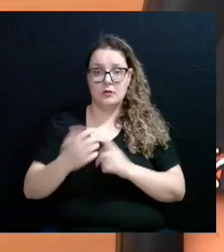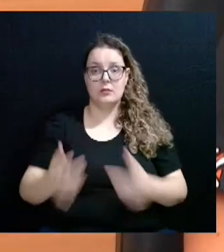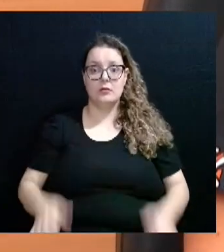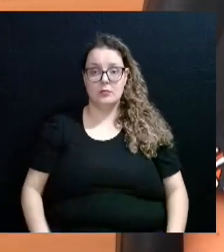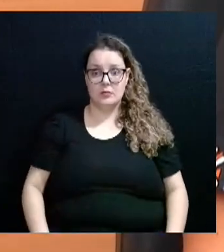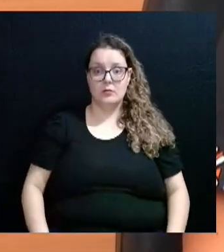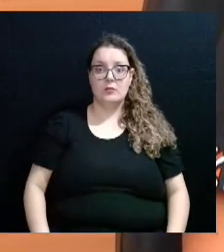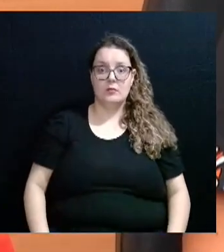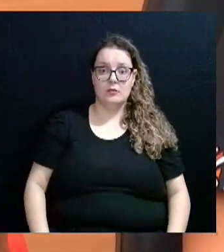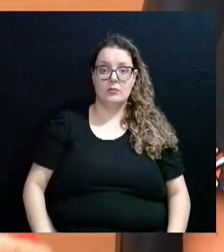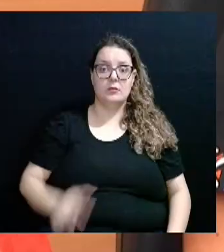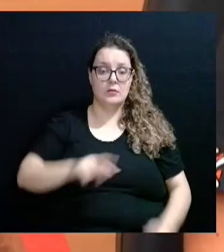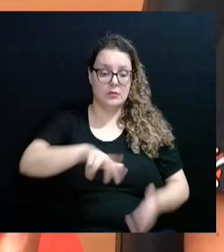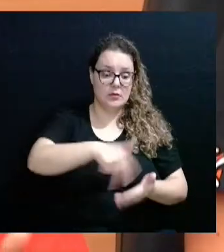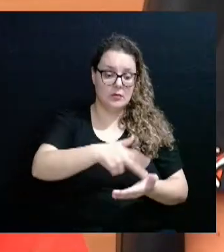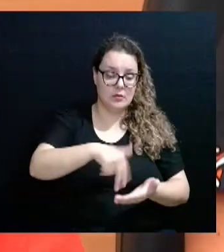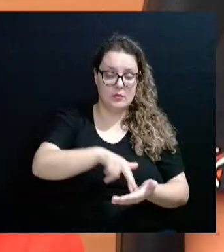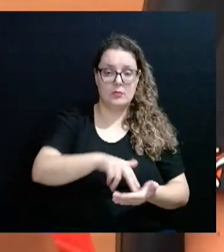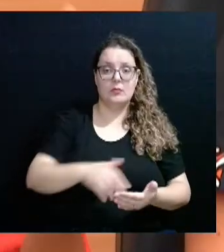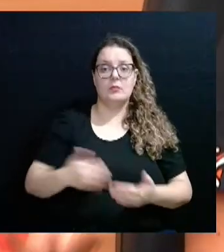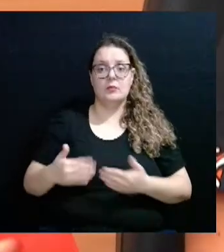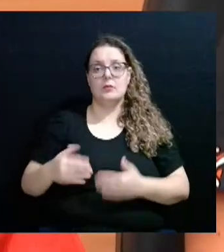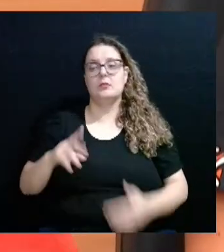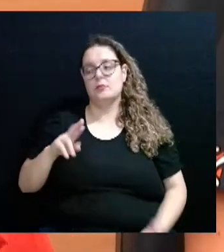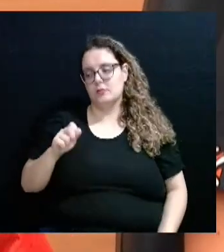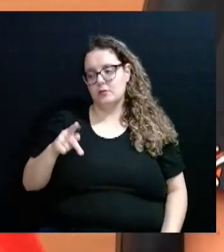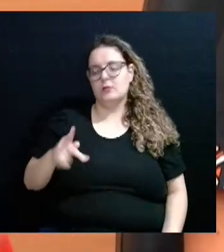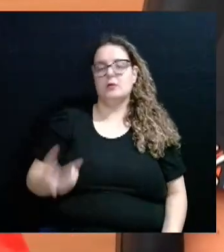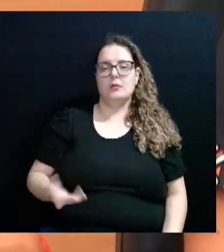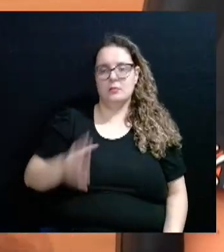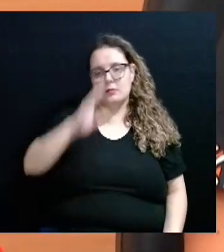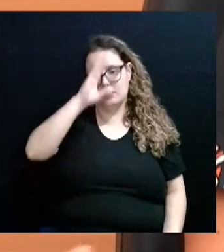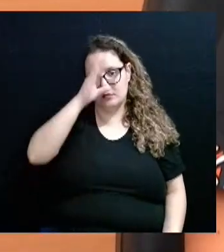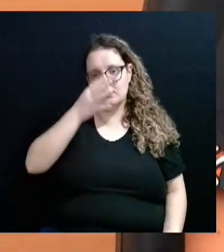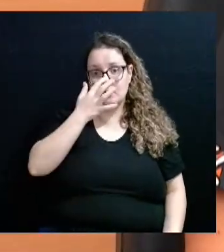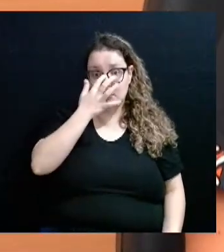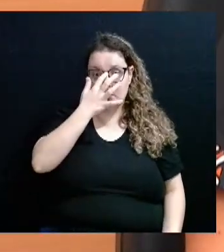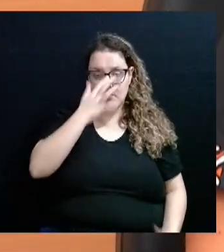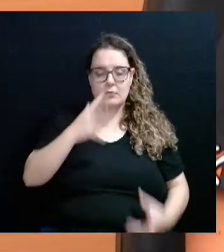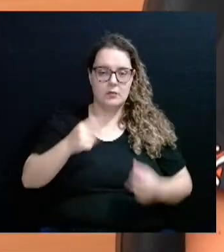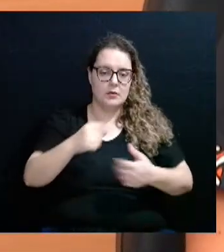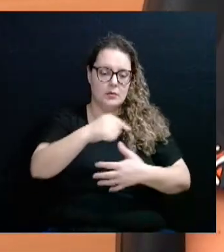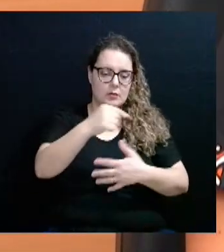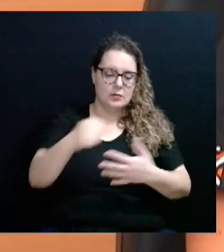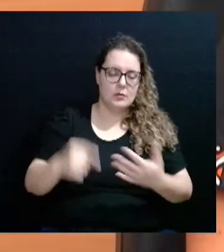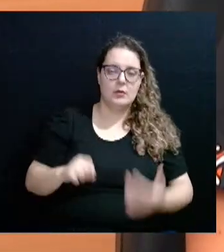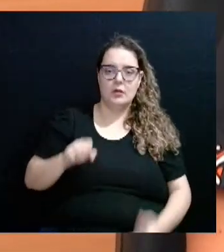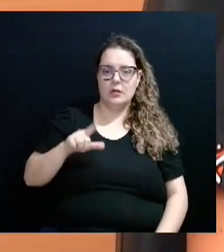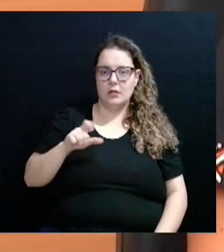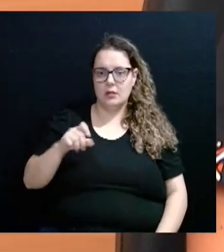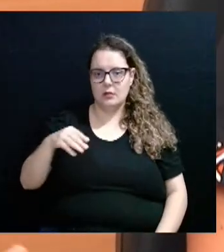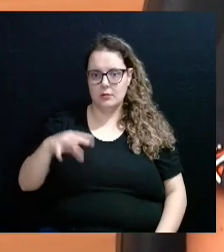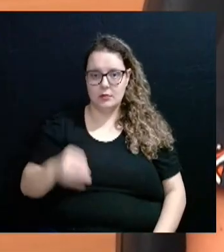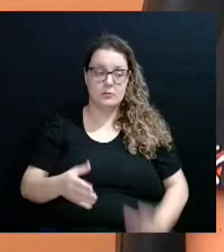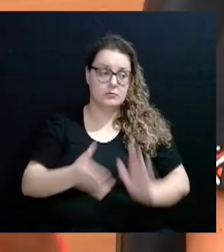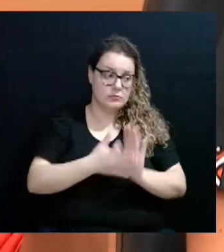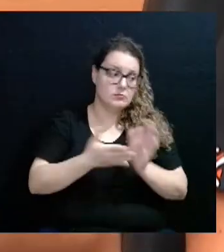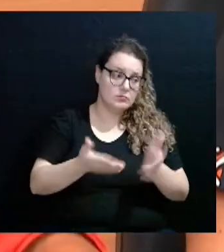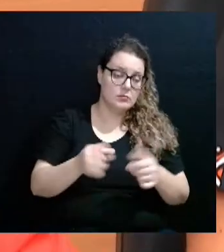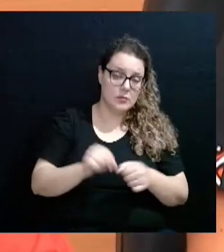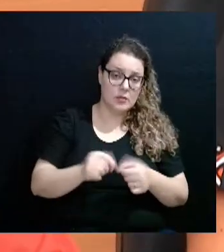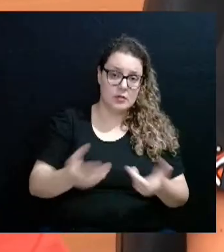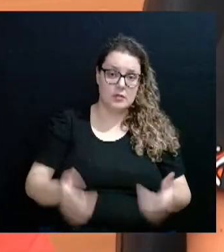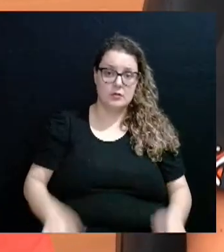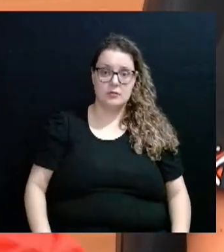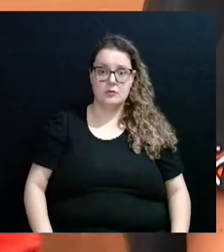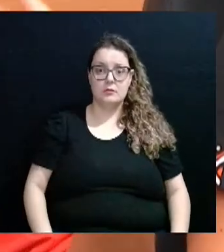também, a partir do rap, né? Principalmente, mas todos os elementos se propunham a fazer, né? E eu fui,